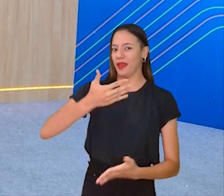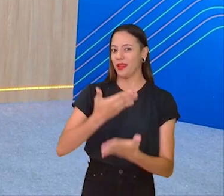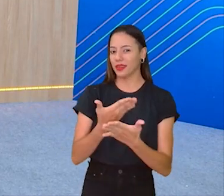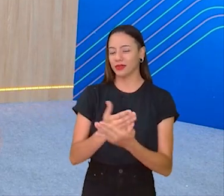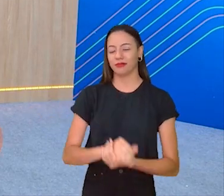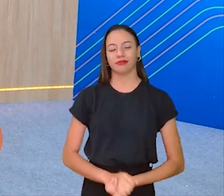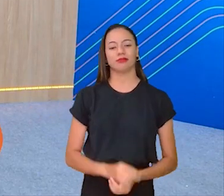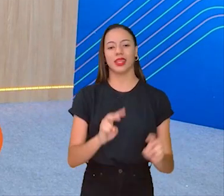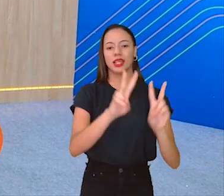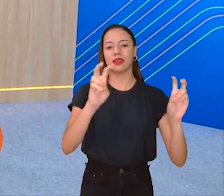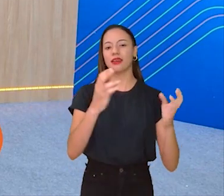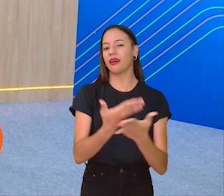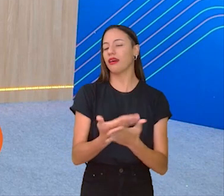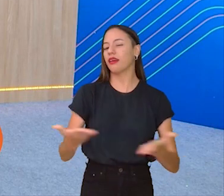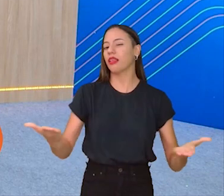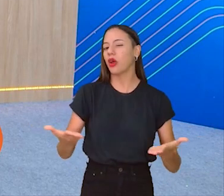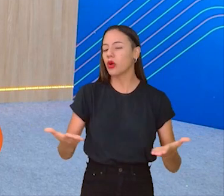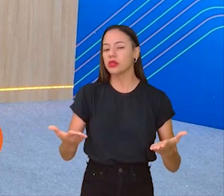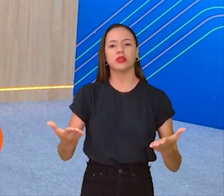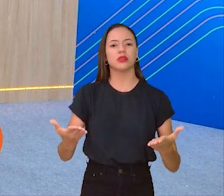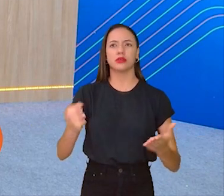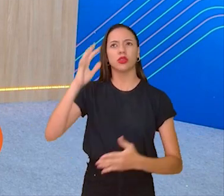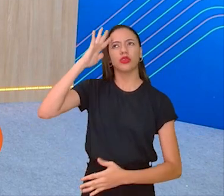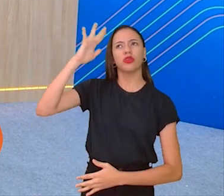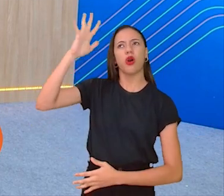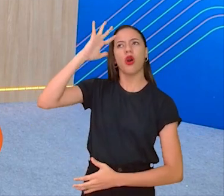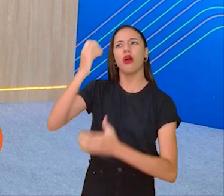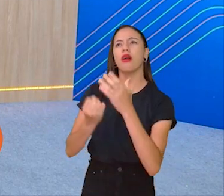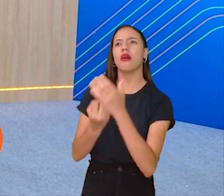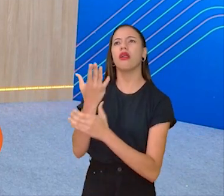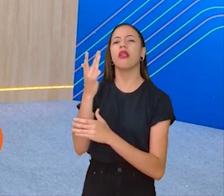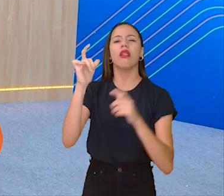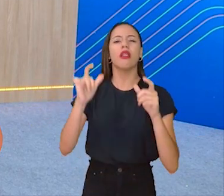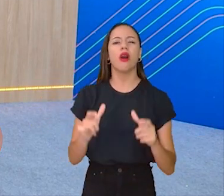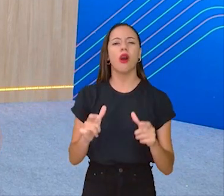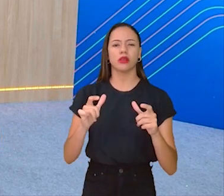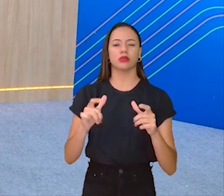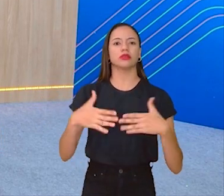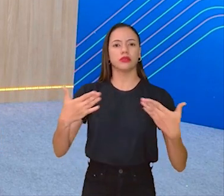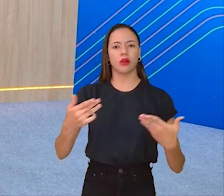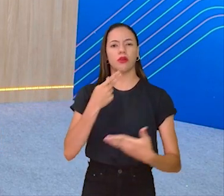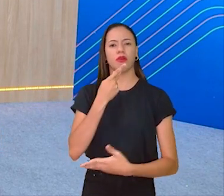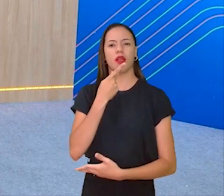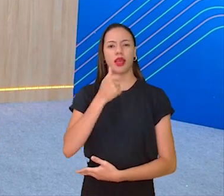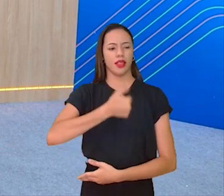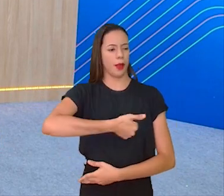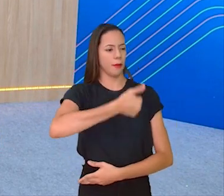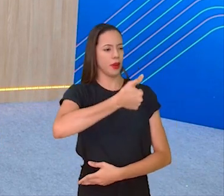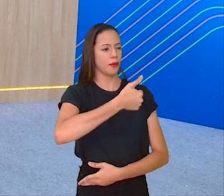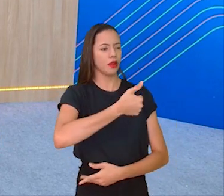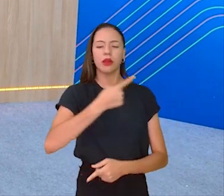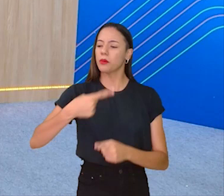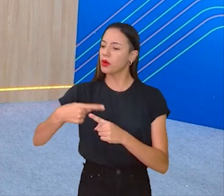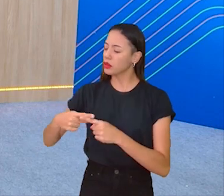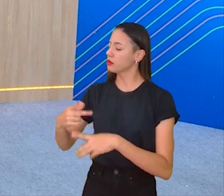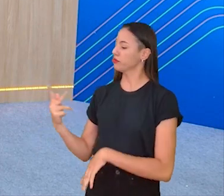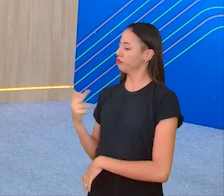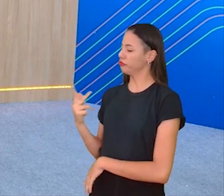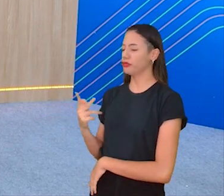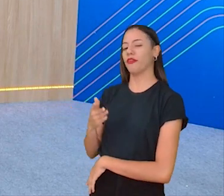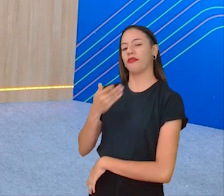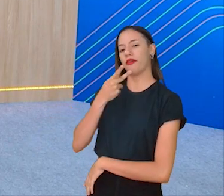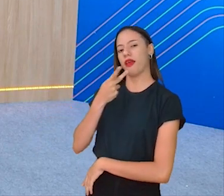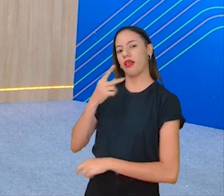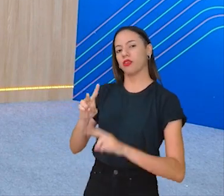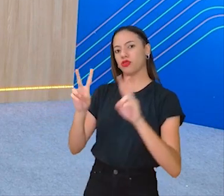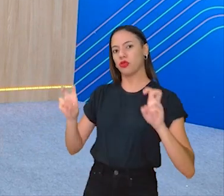tema da aula de hoje é de onde brotam os sonhos. Eu falei na mesma animação da primeira, por quê, professora? Porque a gente vinha tratando desse tema, né? Falando